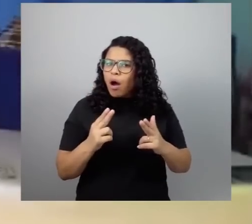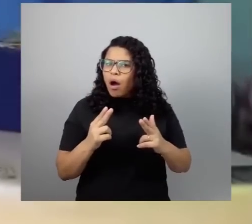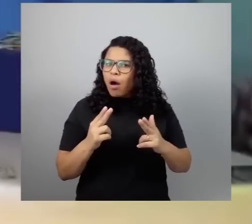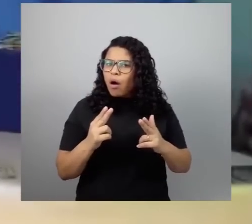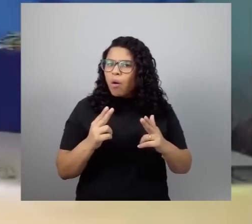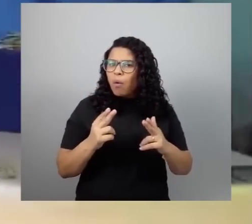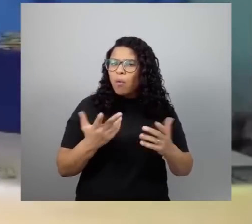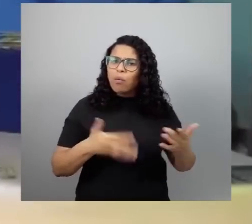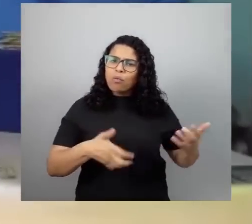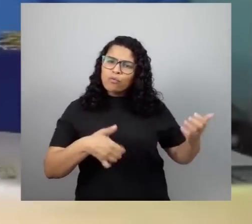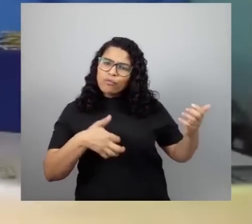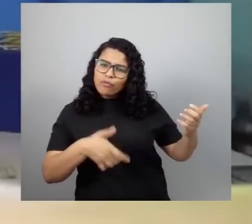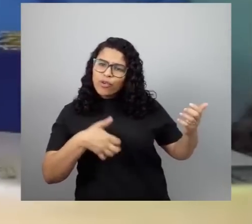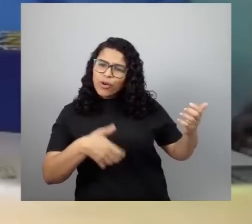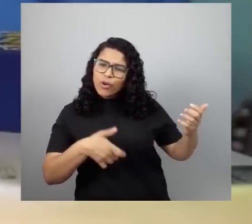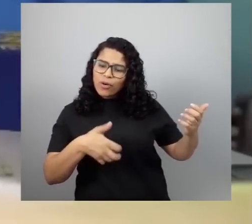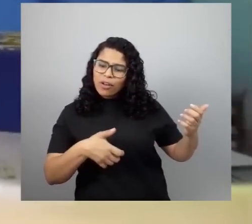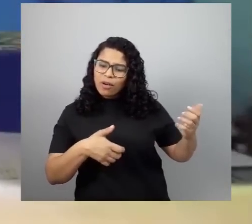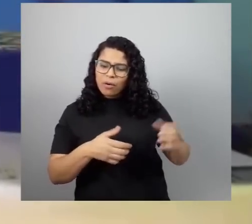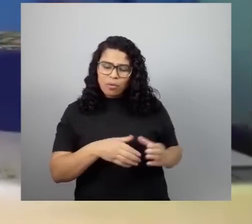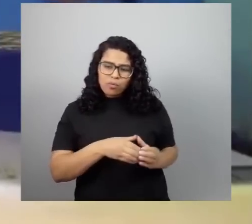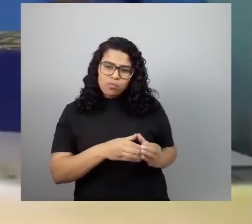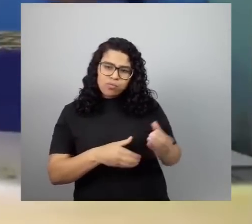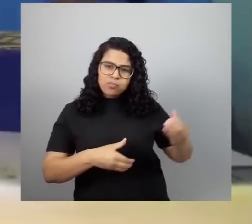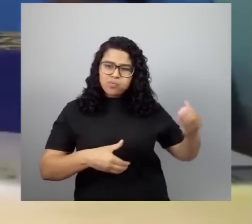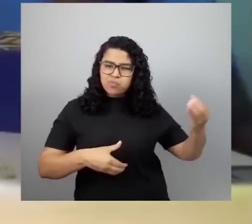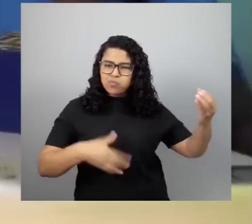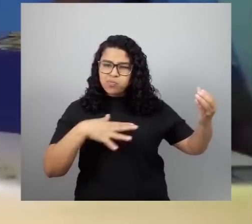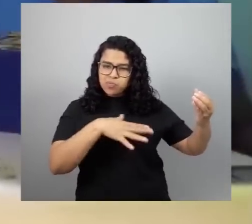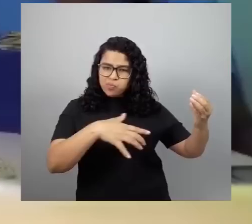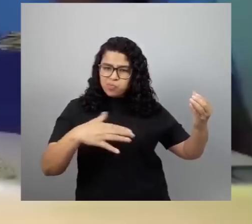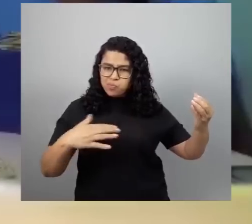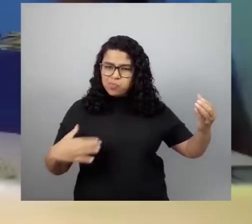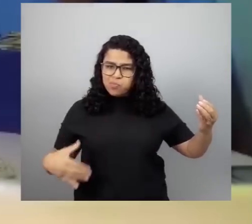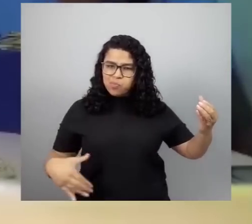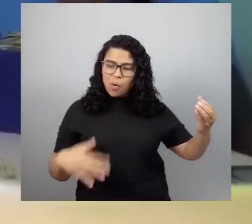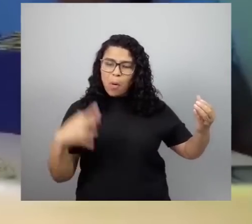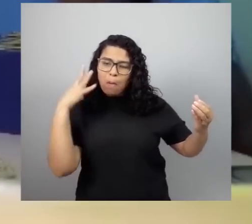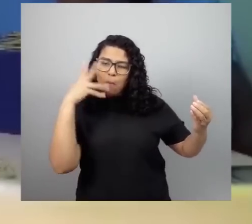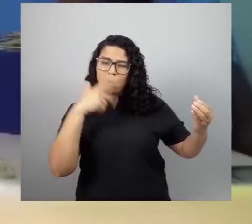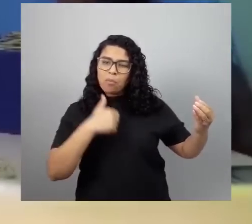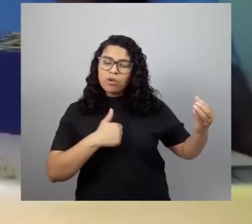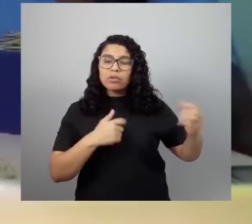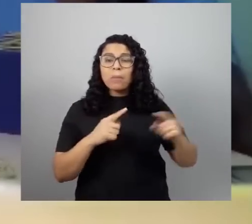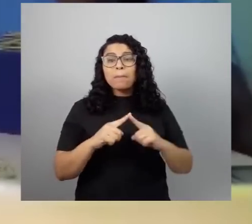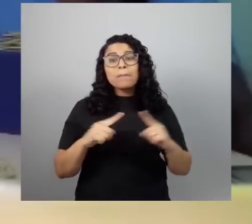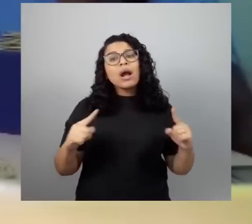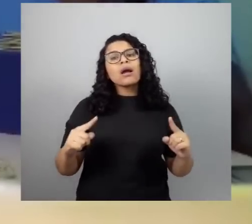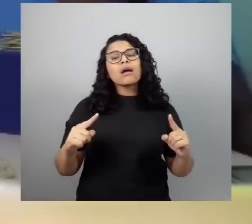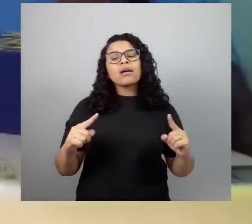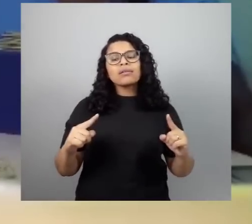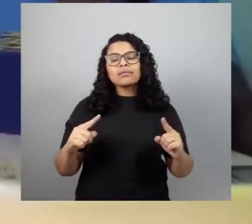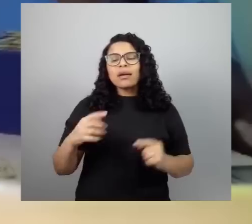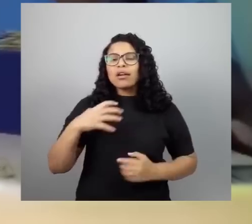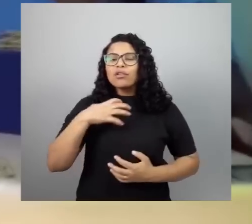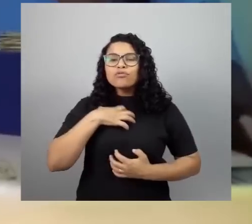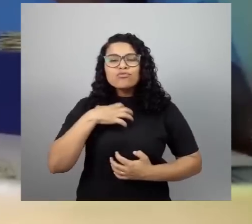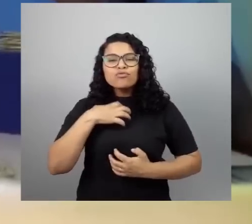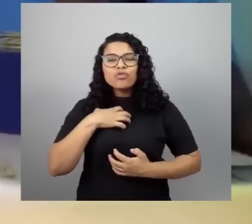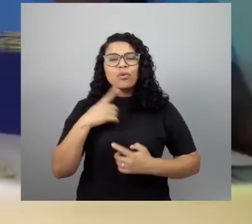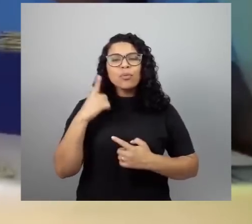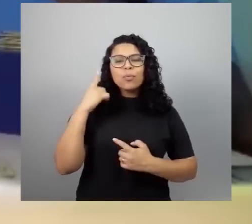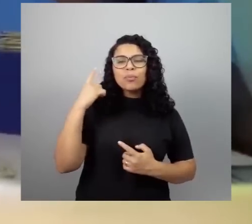violão original, né? Que tem ele é um pouquinho maior, tem um bracinho, mas isso aqui é justamente para a